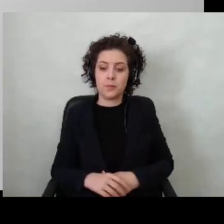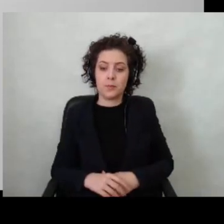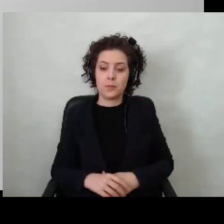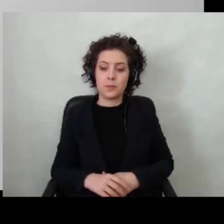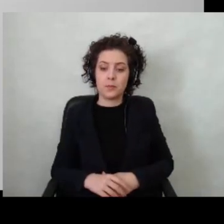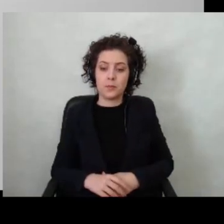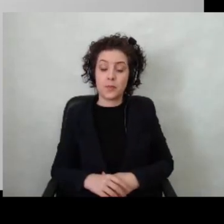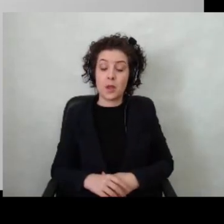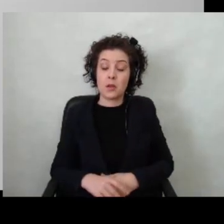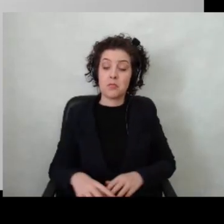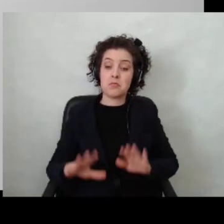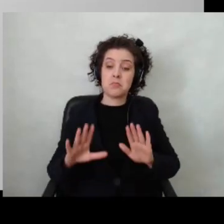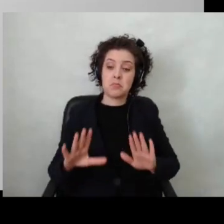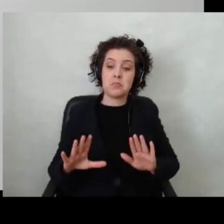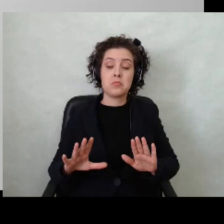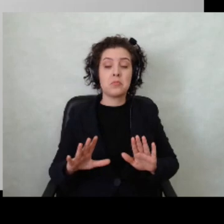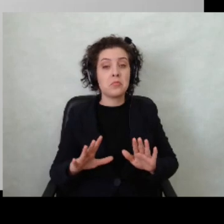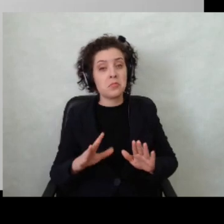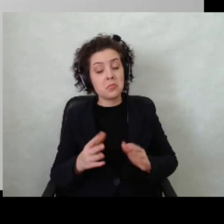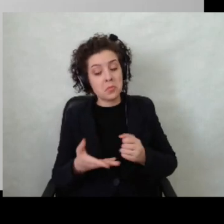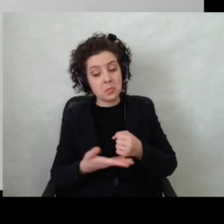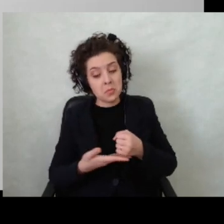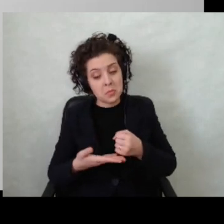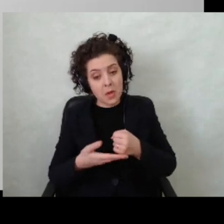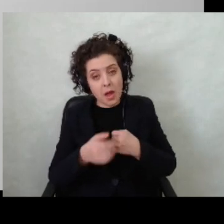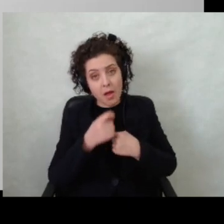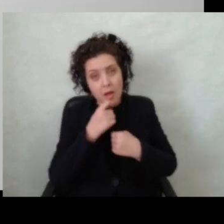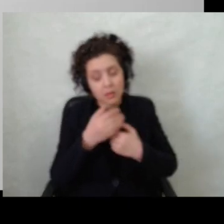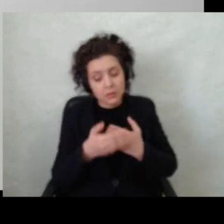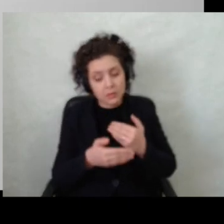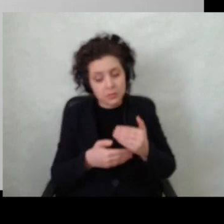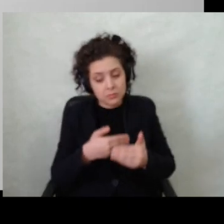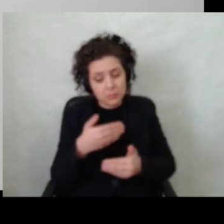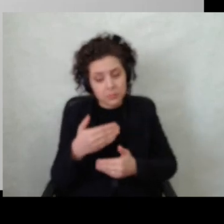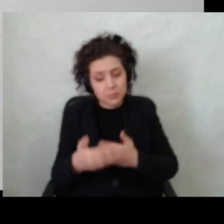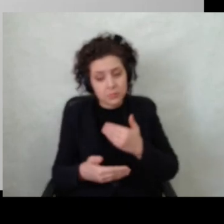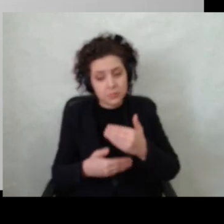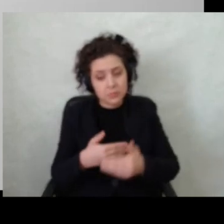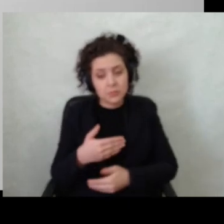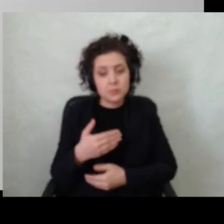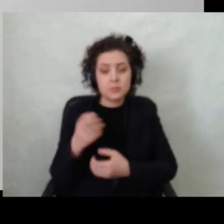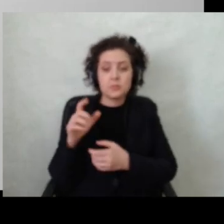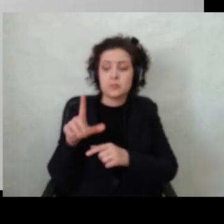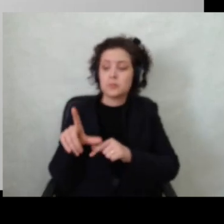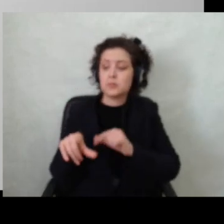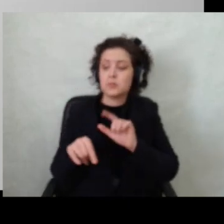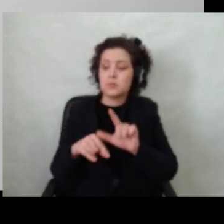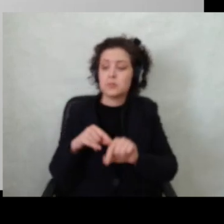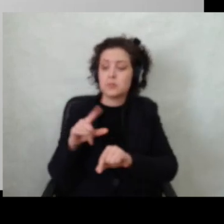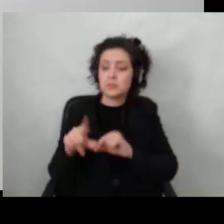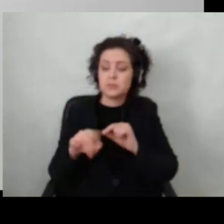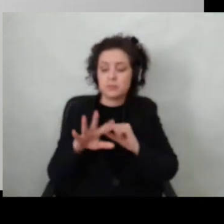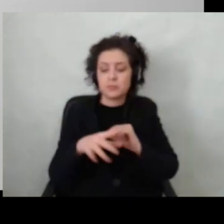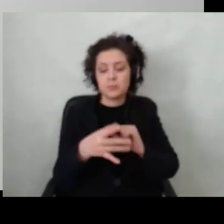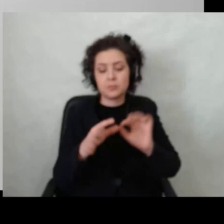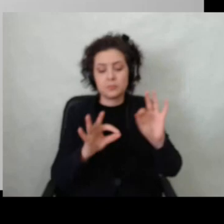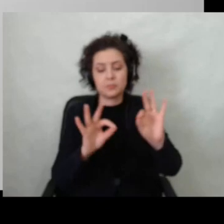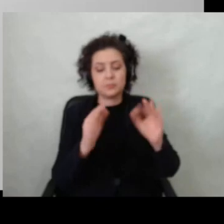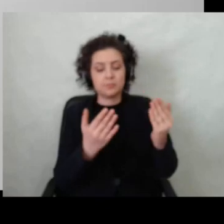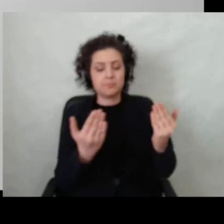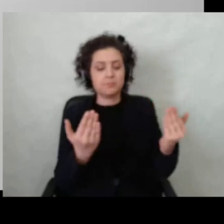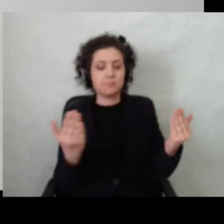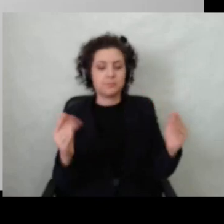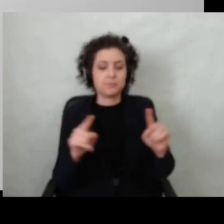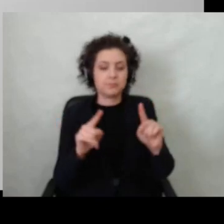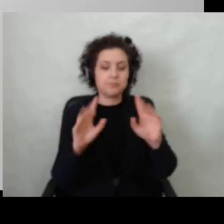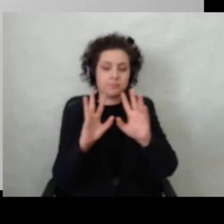que grossamente, né, estamos em processamento dessas informações, mas a grosso modo podemos dizer que se a